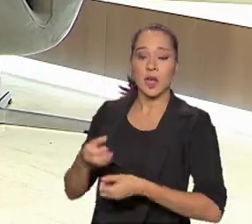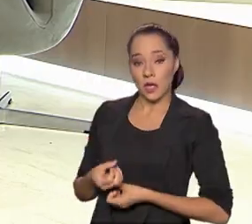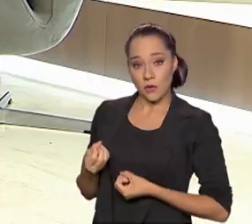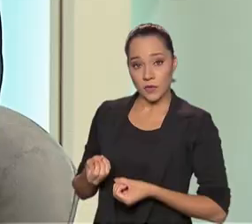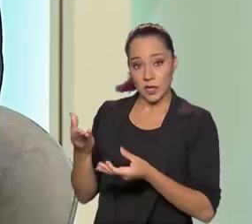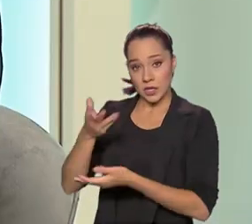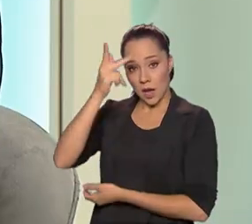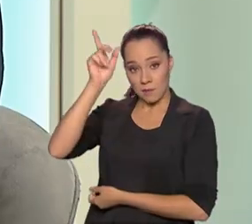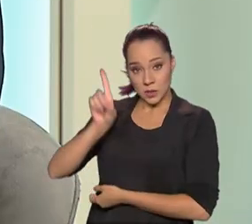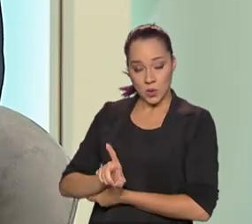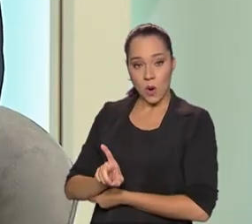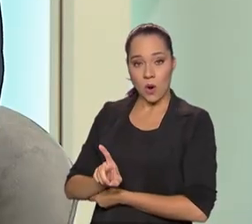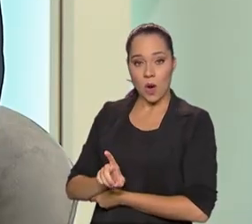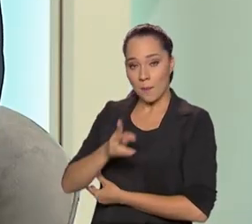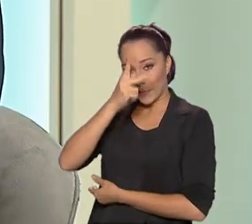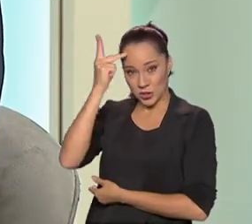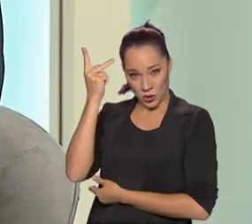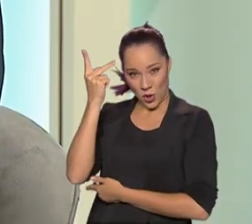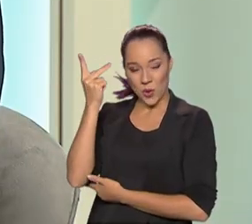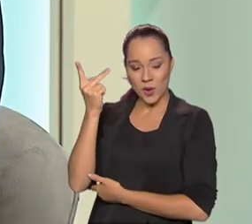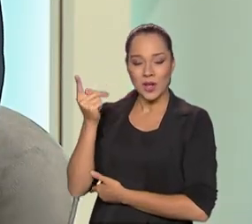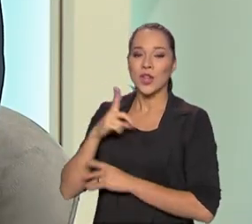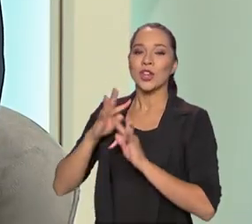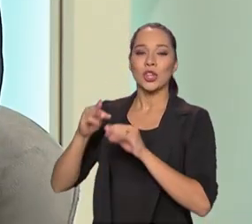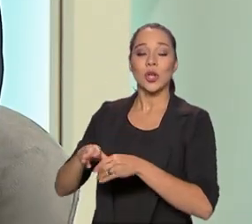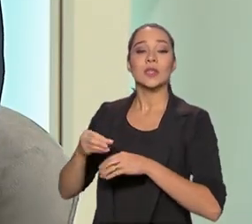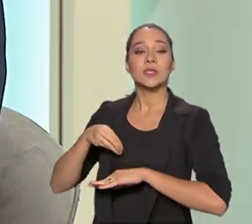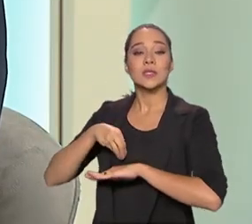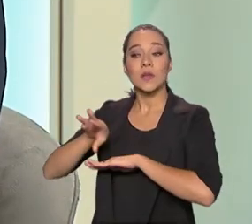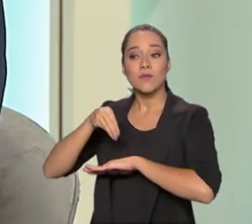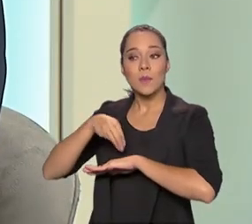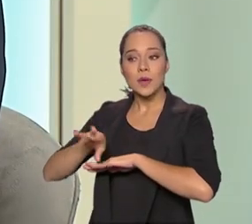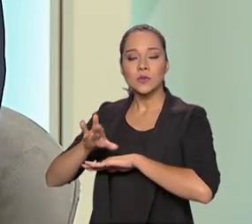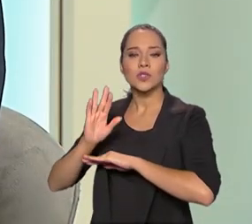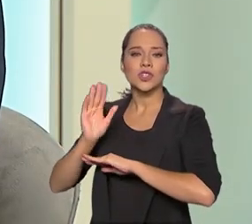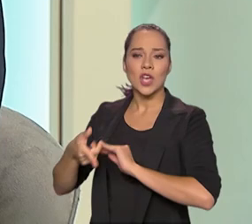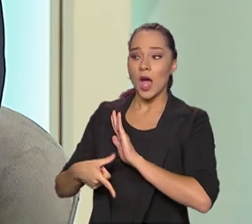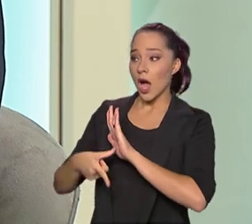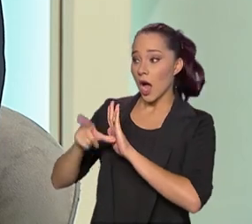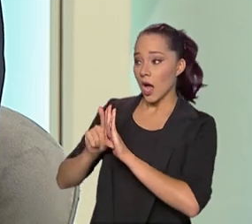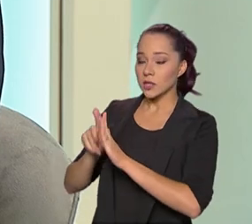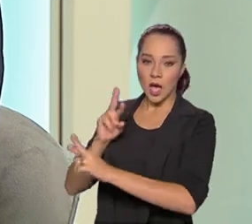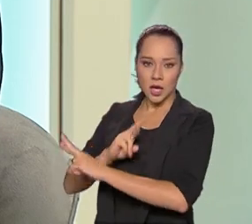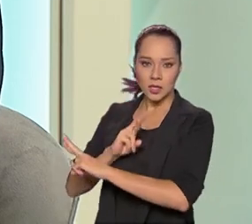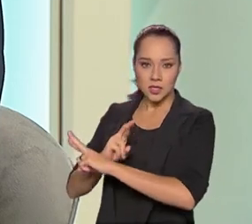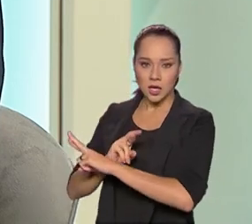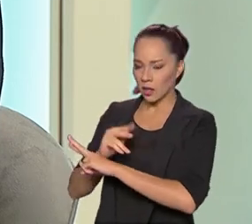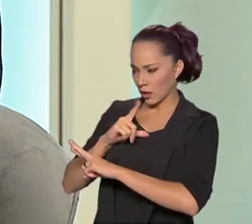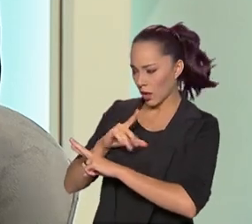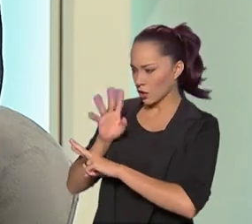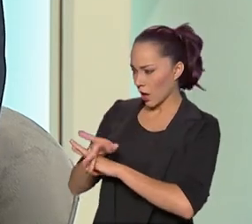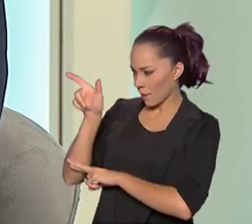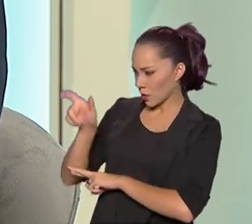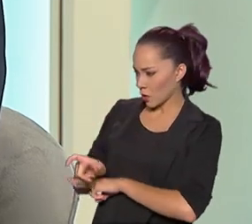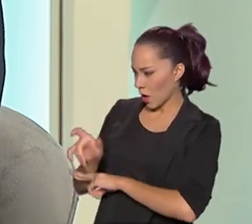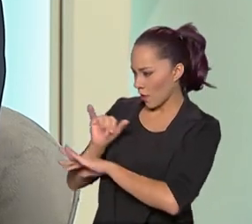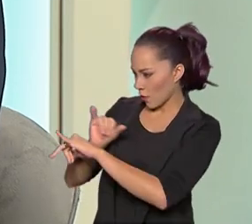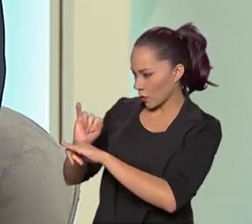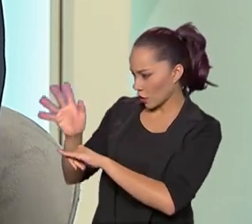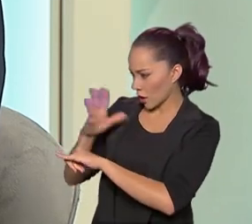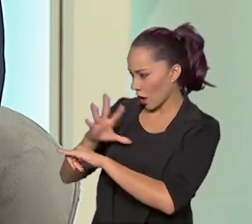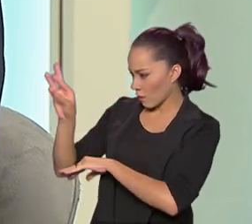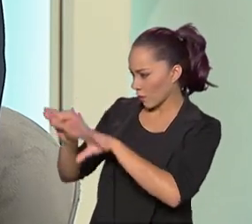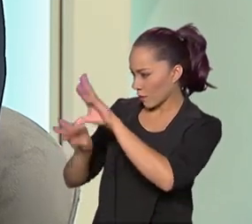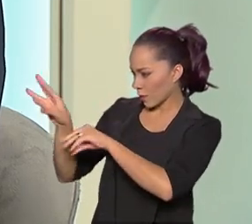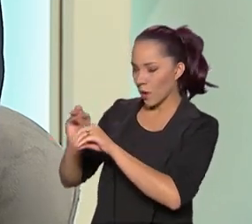ao contribuinte todas as informações que já antecipadamente a Receita dispõe sobre a